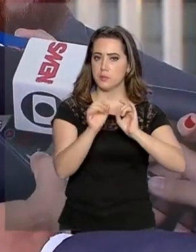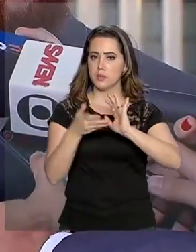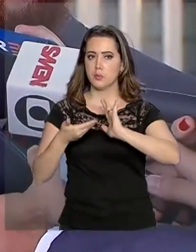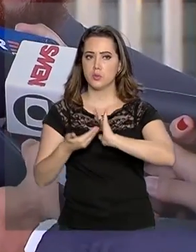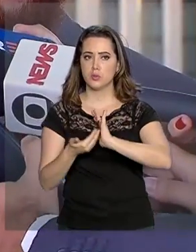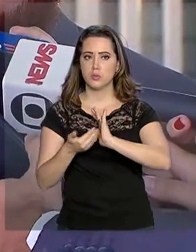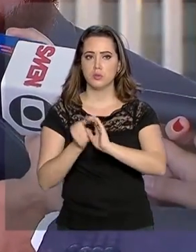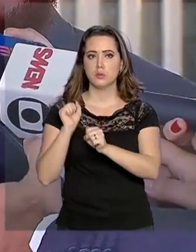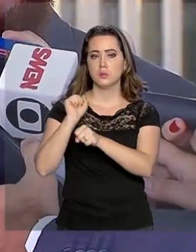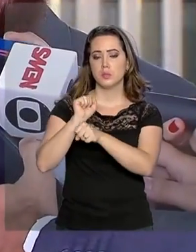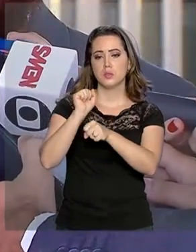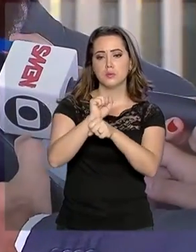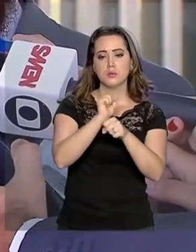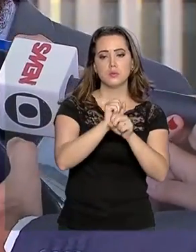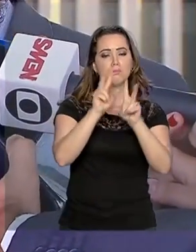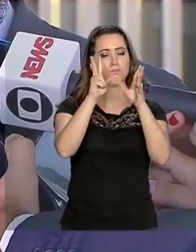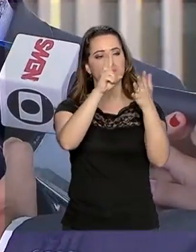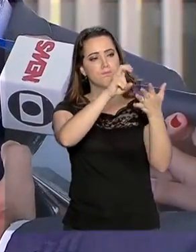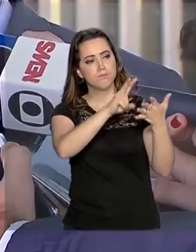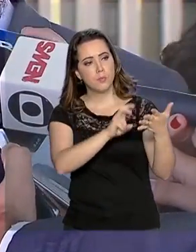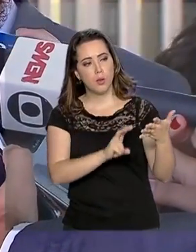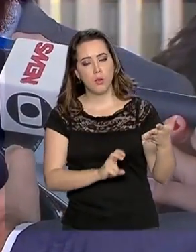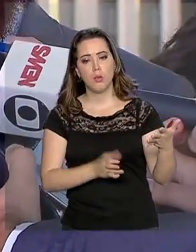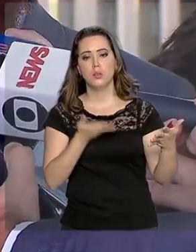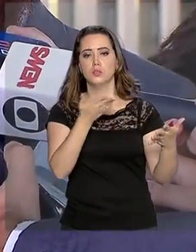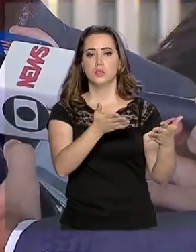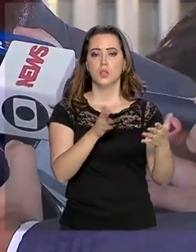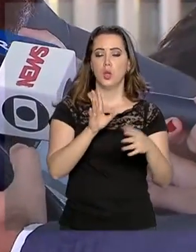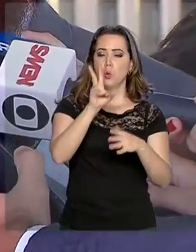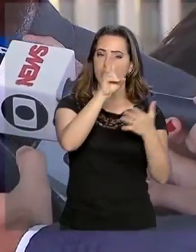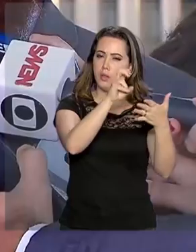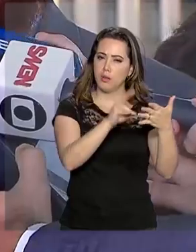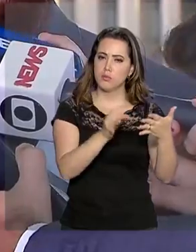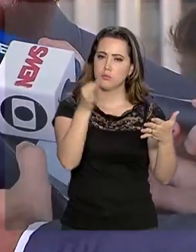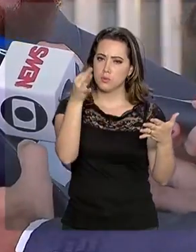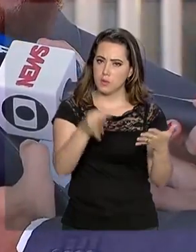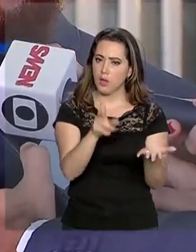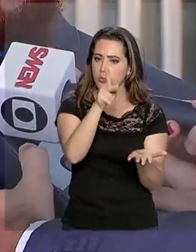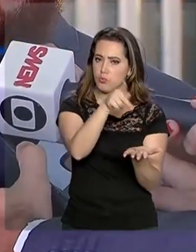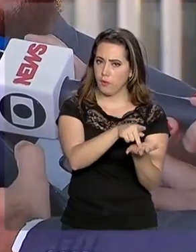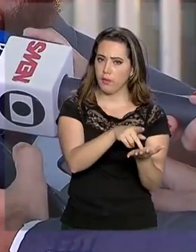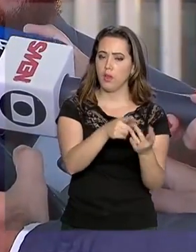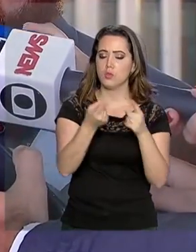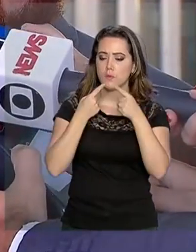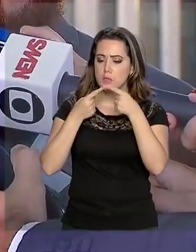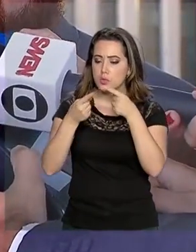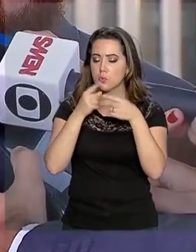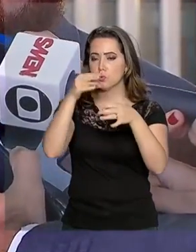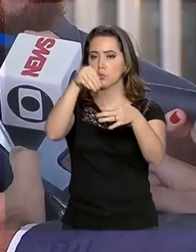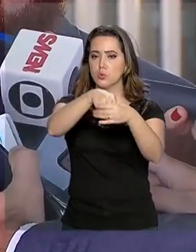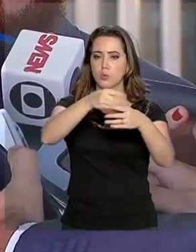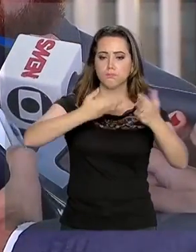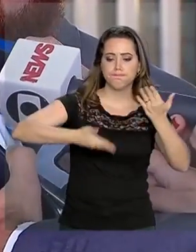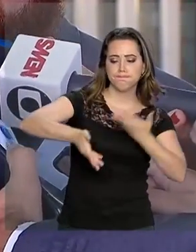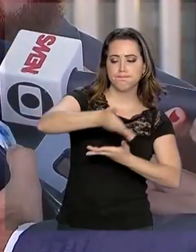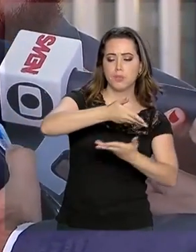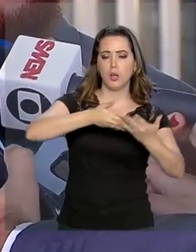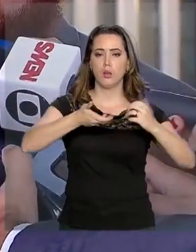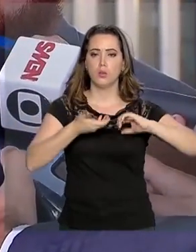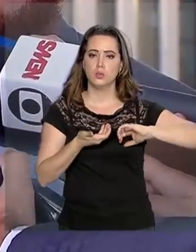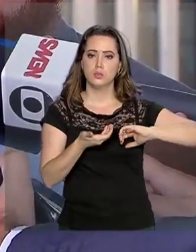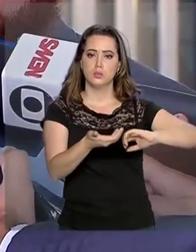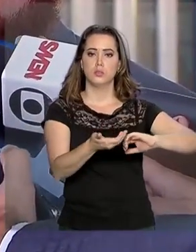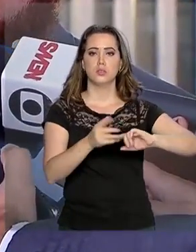aguardando o texto principal o texto verdadeiro que vai ser discutido nos na câmara dos deputados